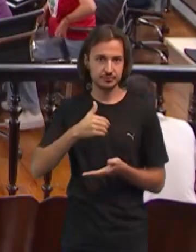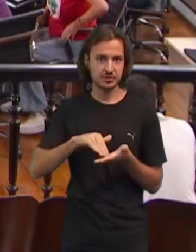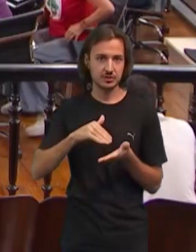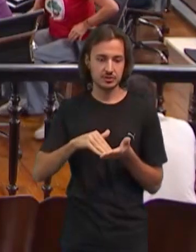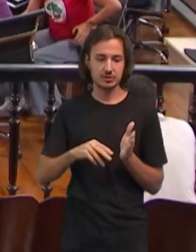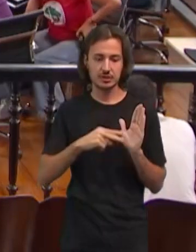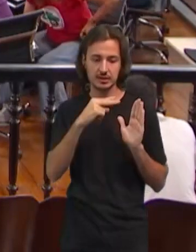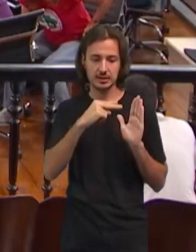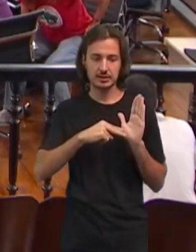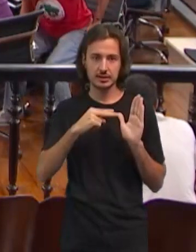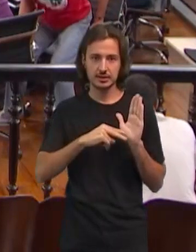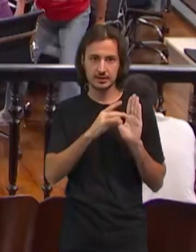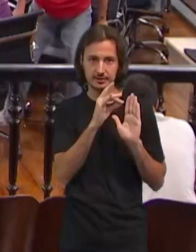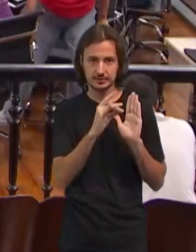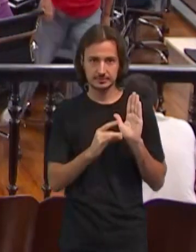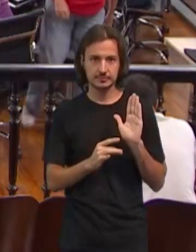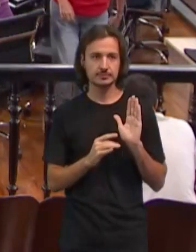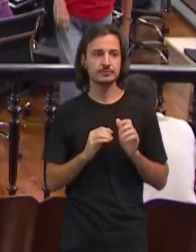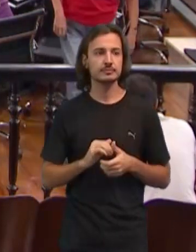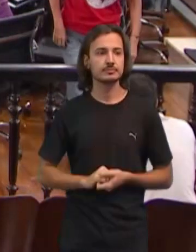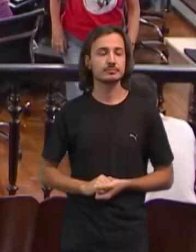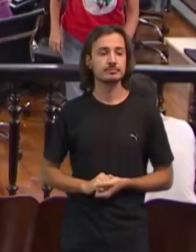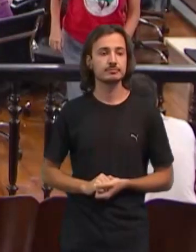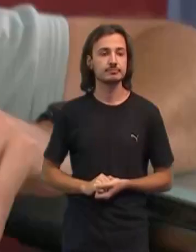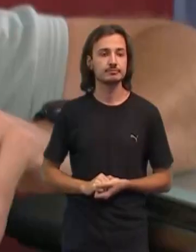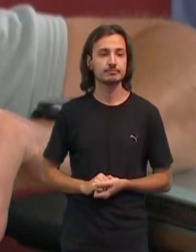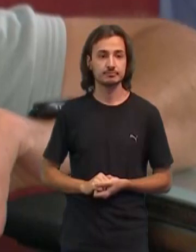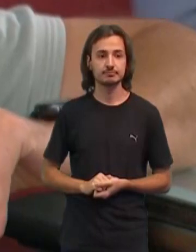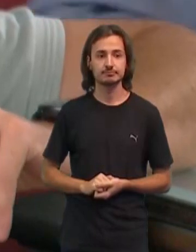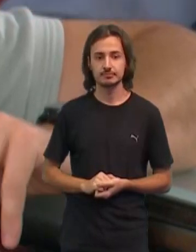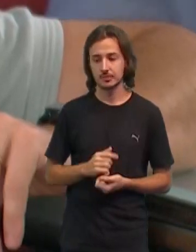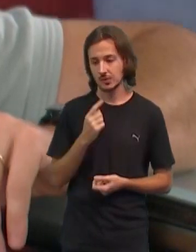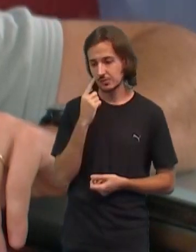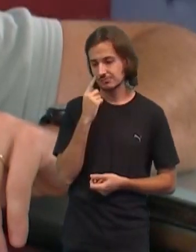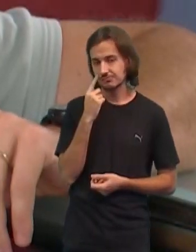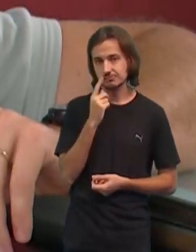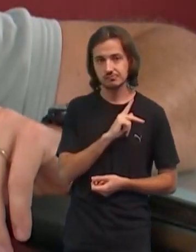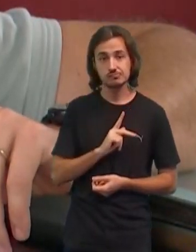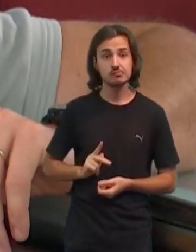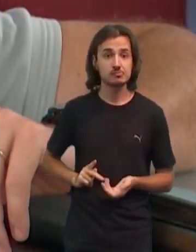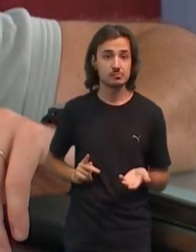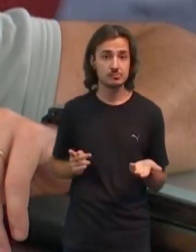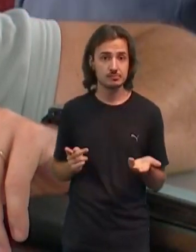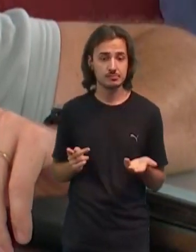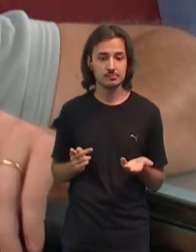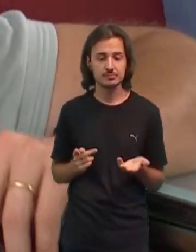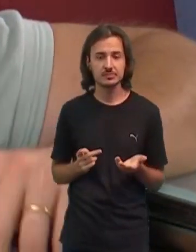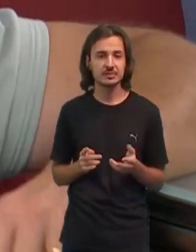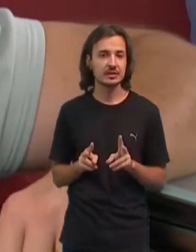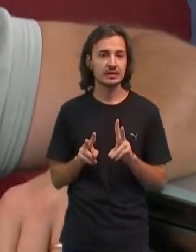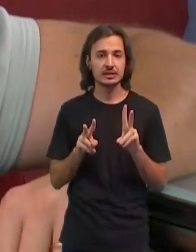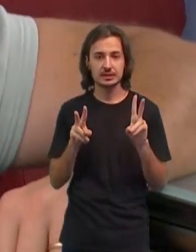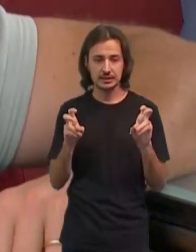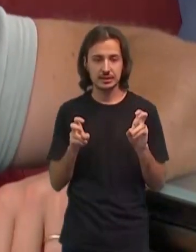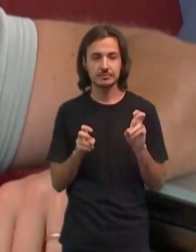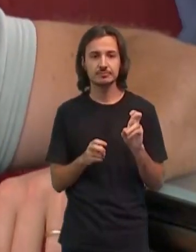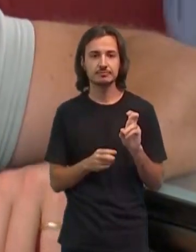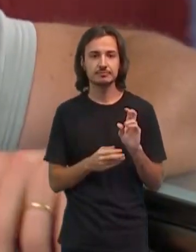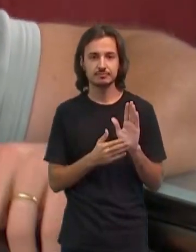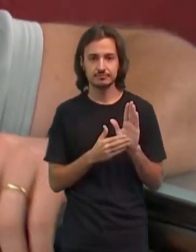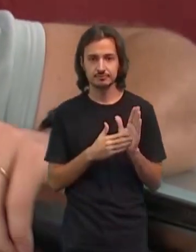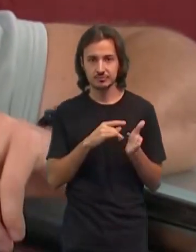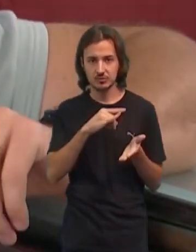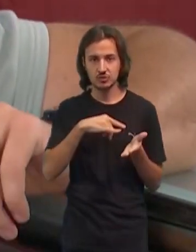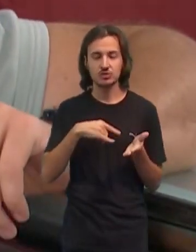das correspondências, por gentileza. Senhor presidente, está entrando a título de correspondência mais uma mensagem do